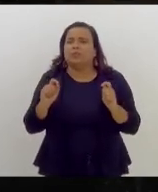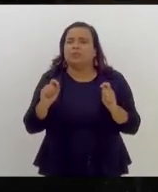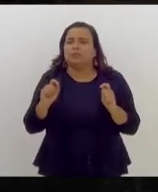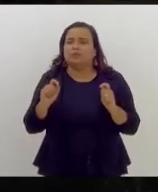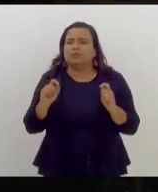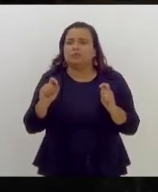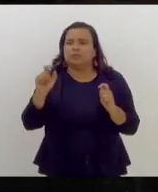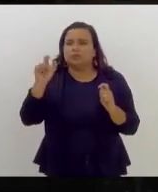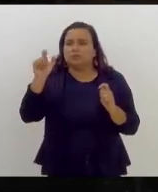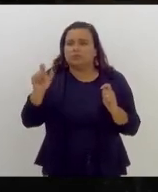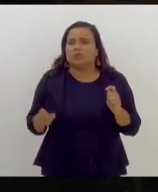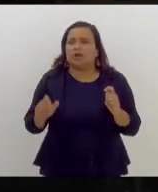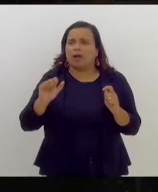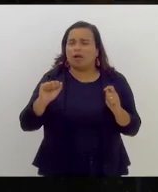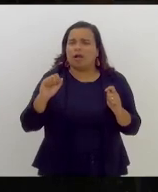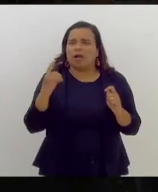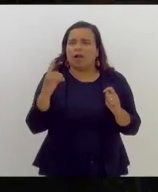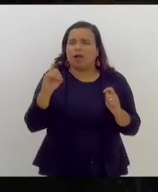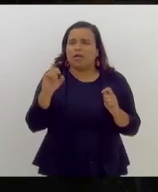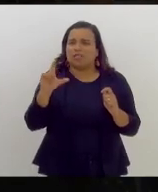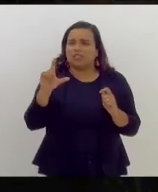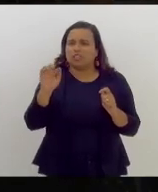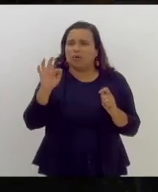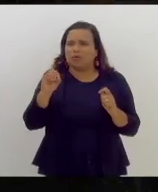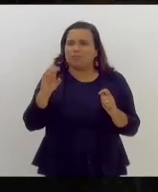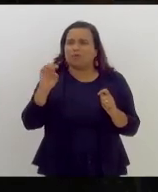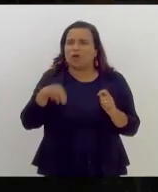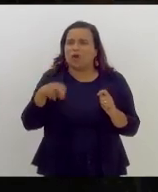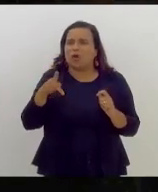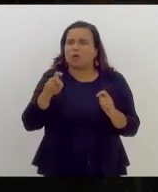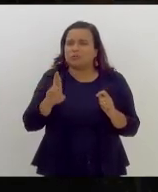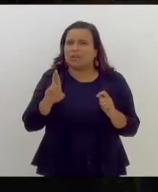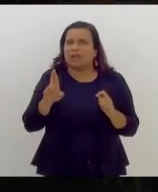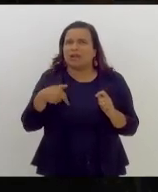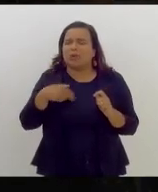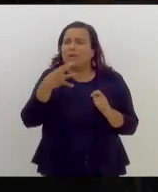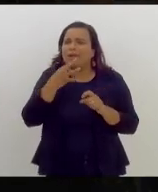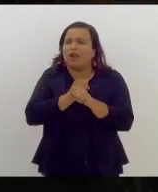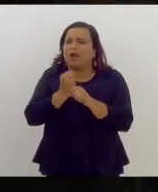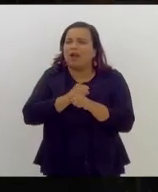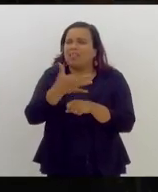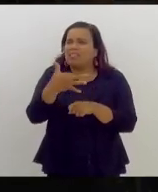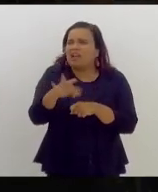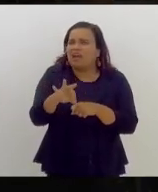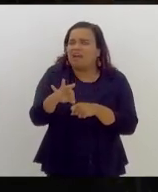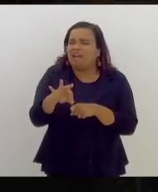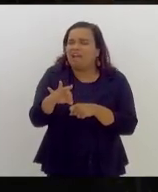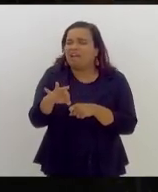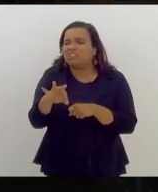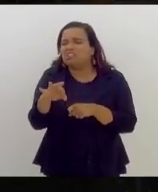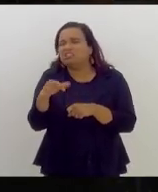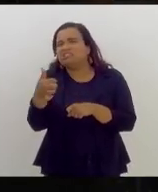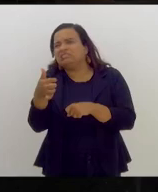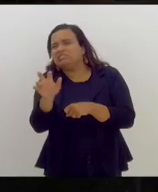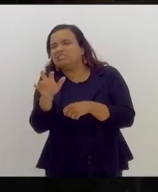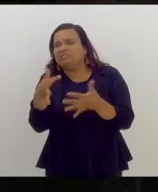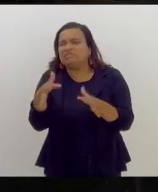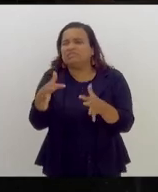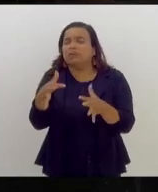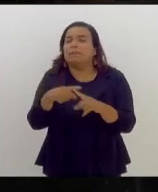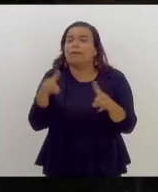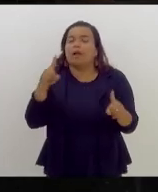eu conheço Adolfo Conder há cerca de uns 10 a 15 anos, mas logo no primeiro